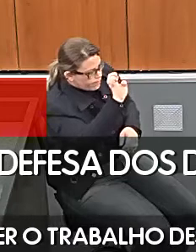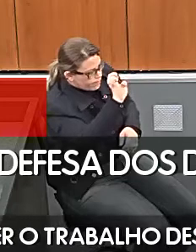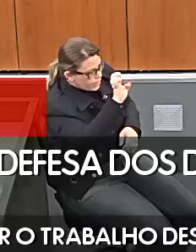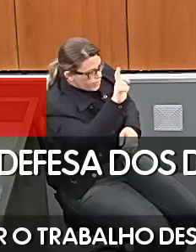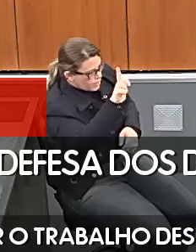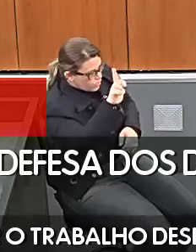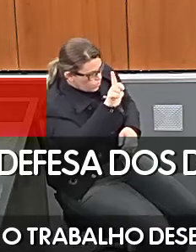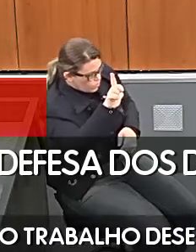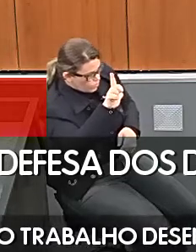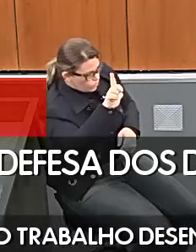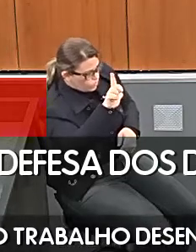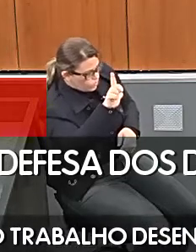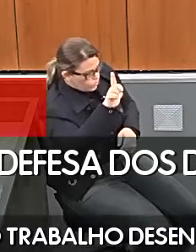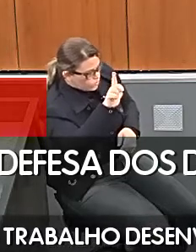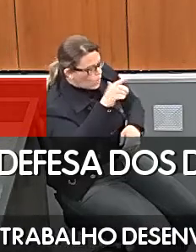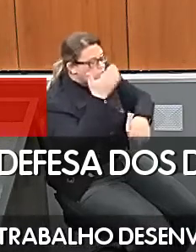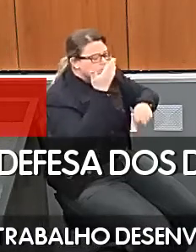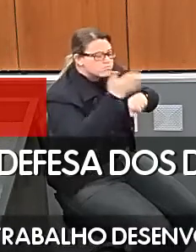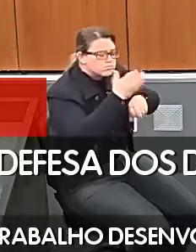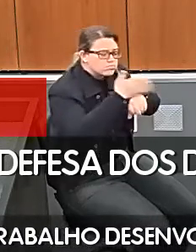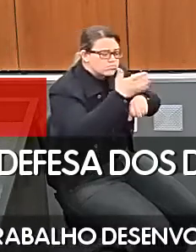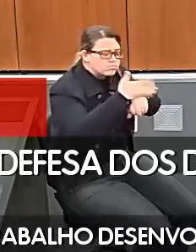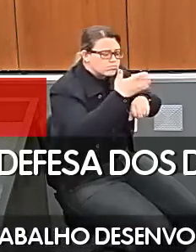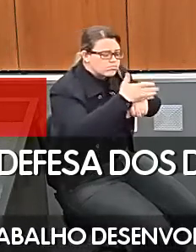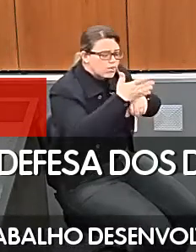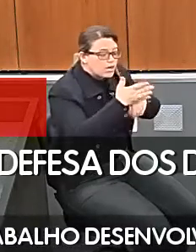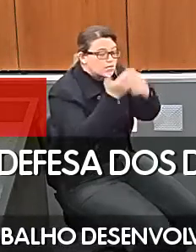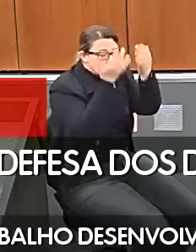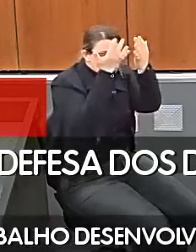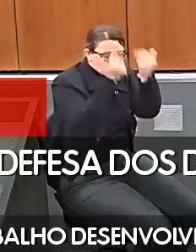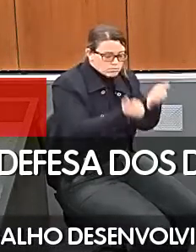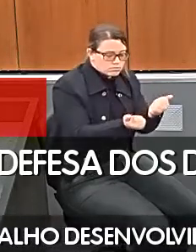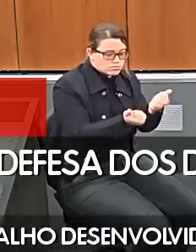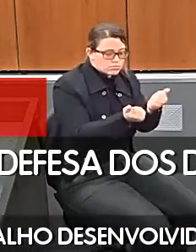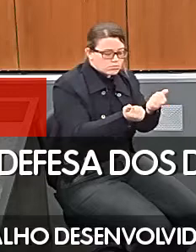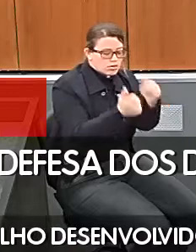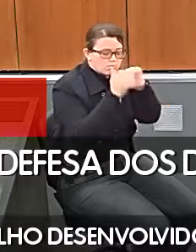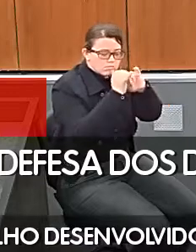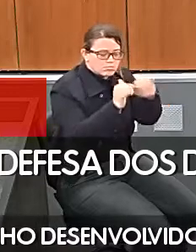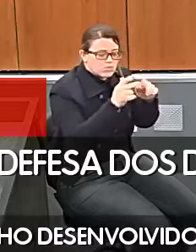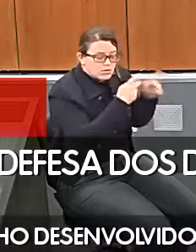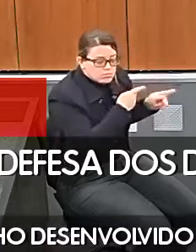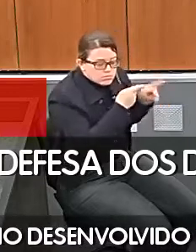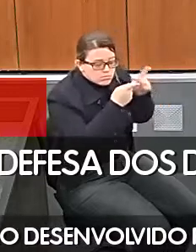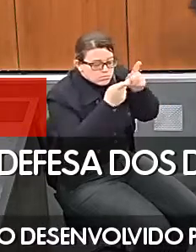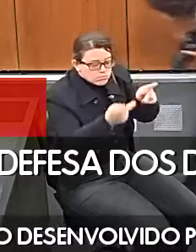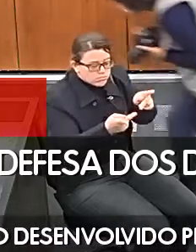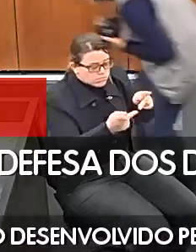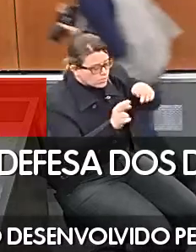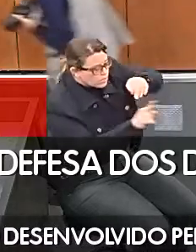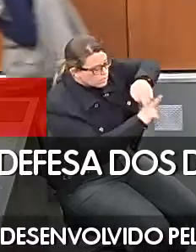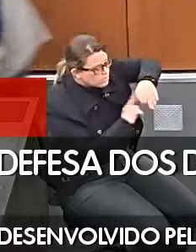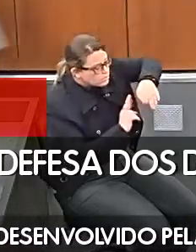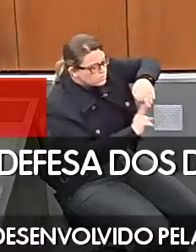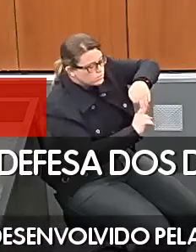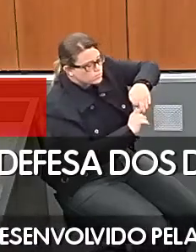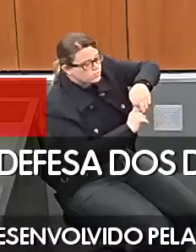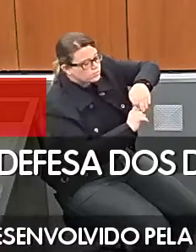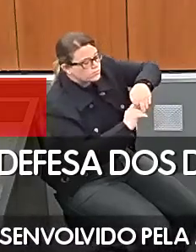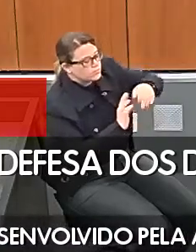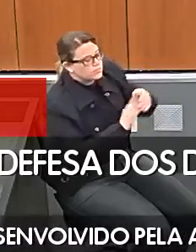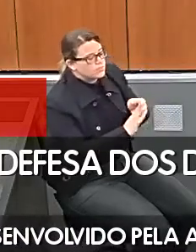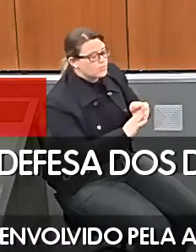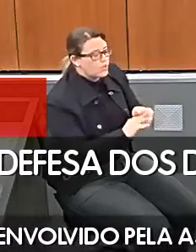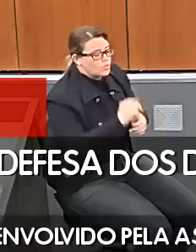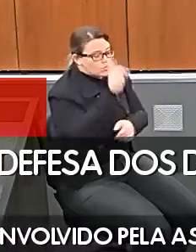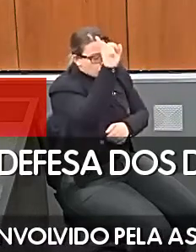o treinamento cumpre um dos acordos realizados durante a visita ao terminal pela Comissão de Defesa